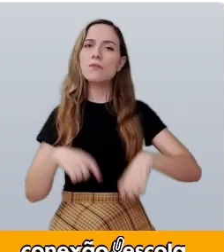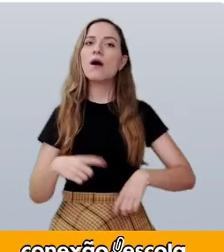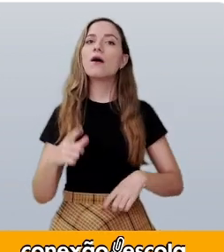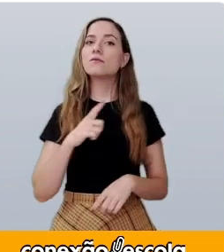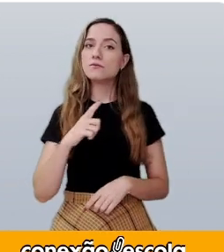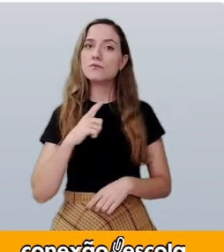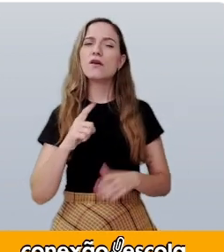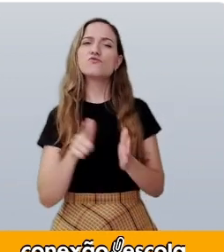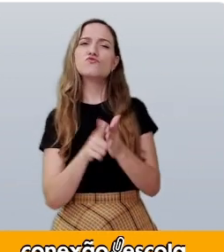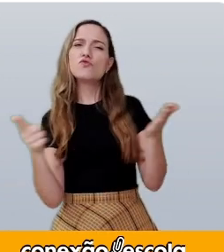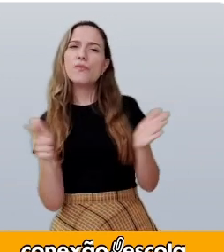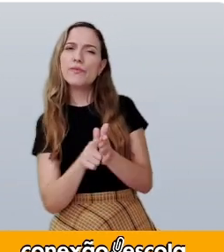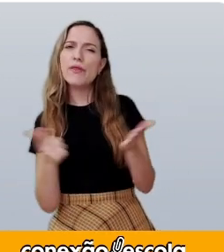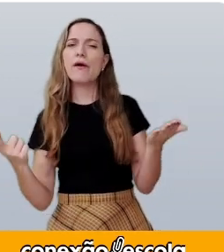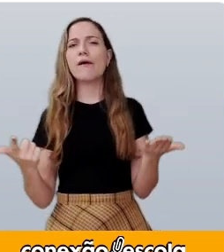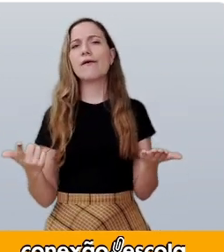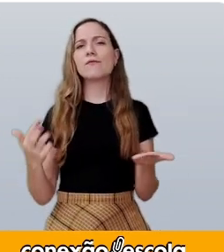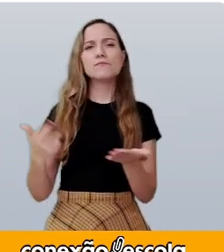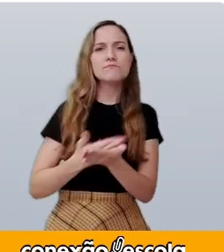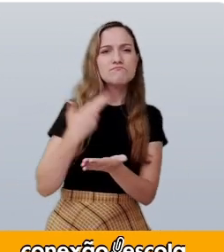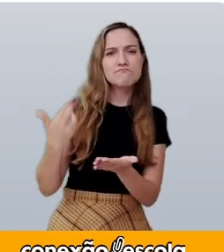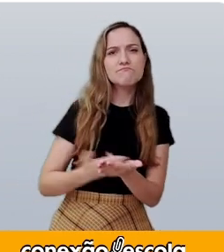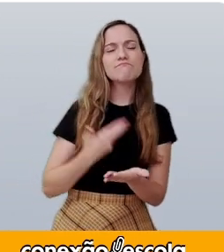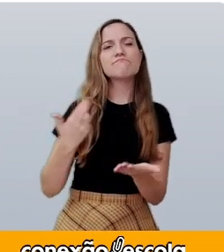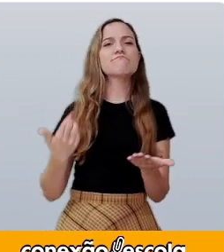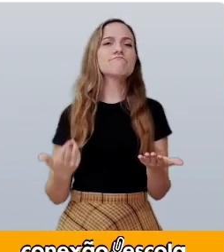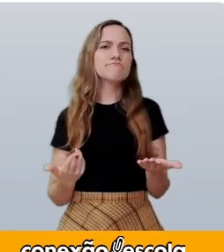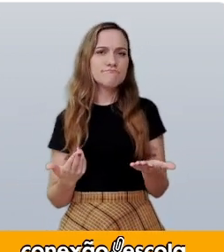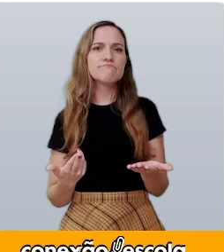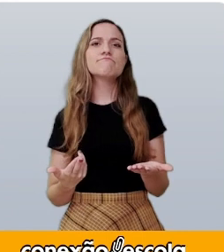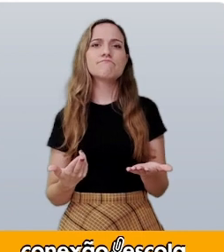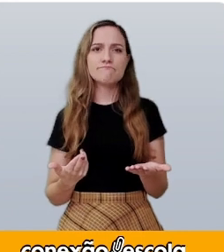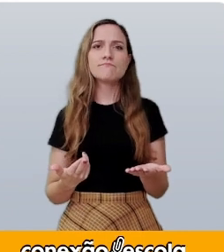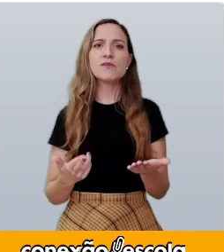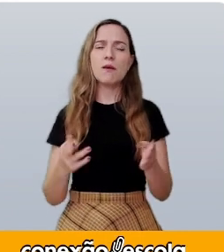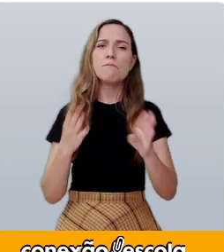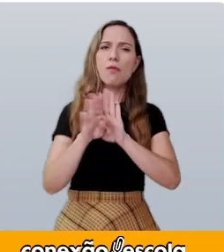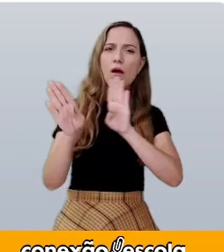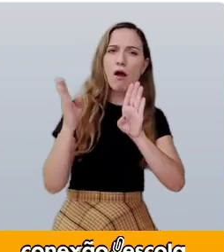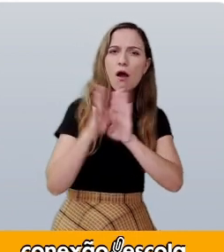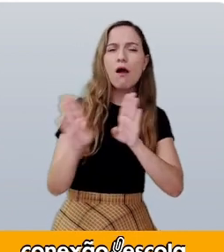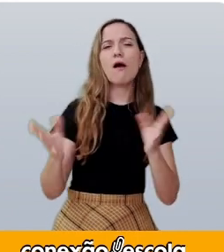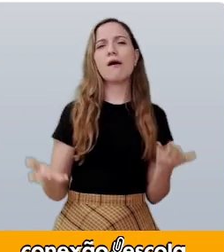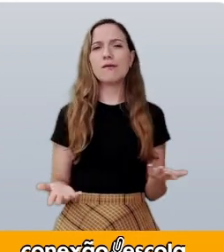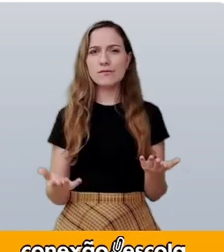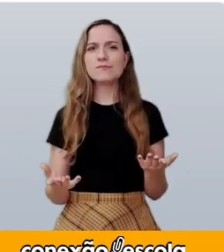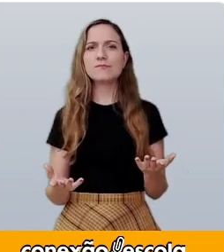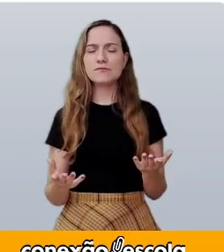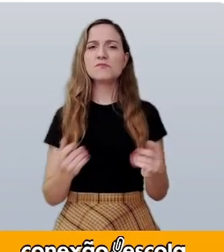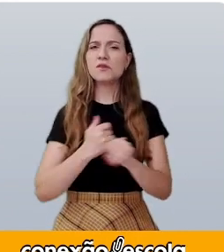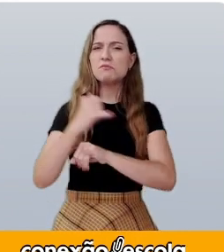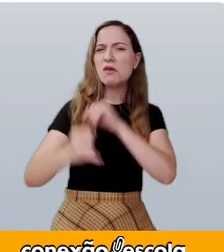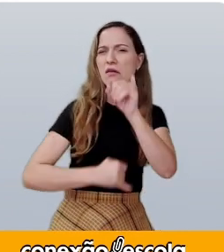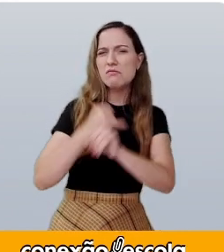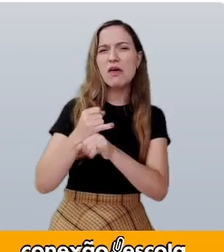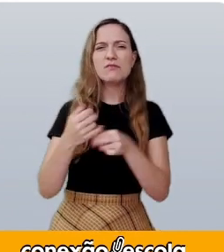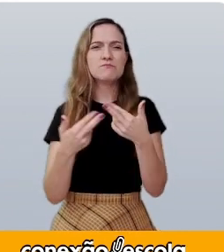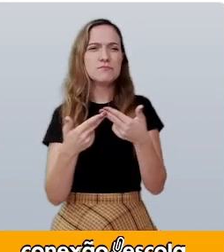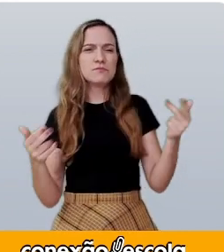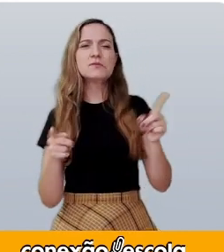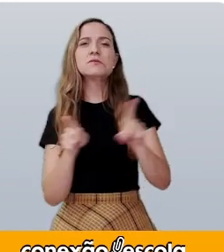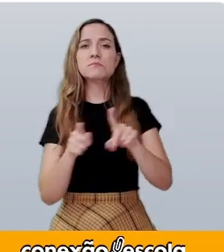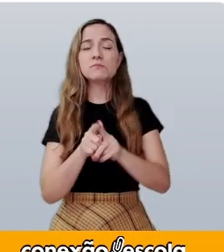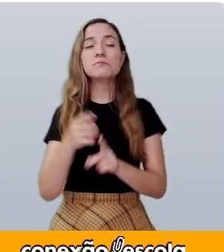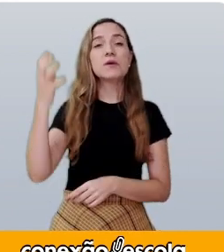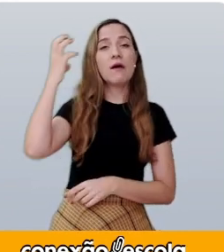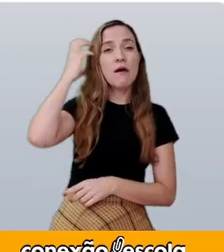aparecem em jornais, revistas, blogs, programas na internet,